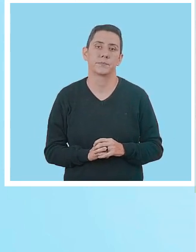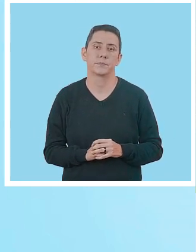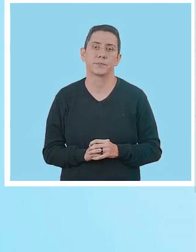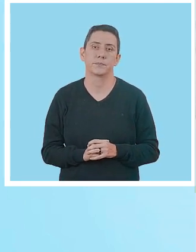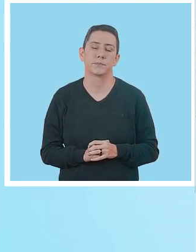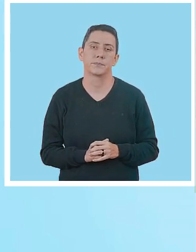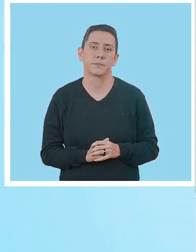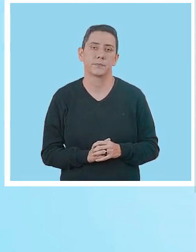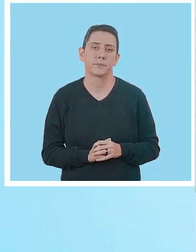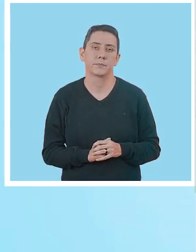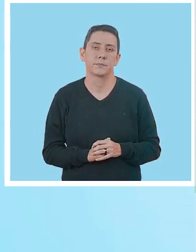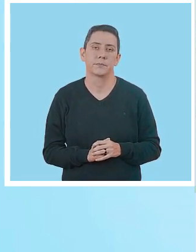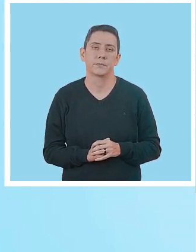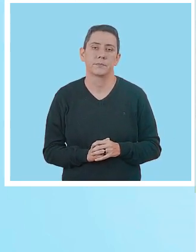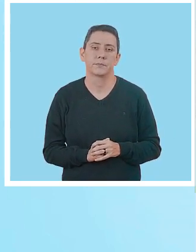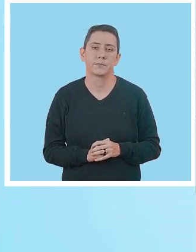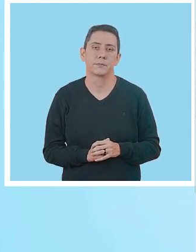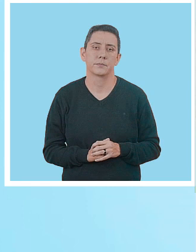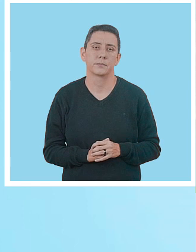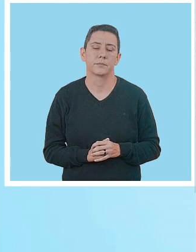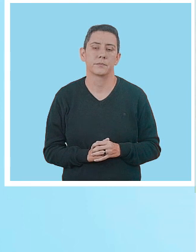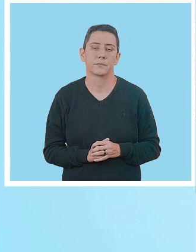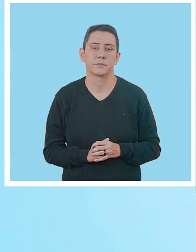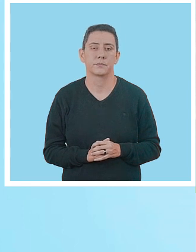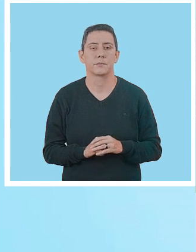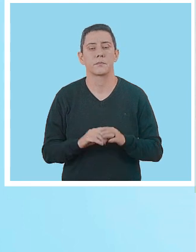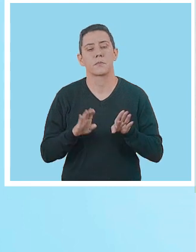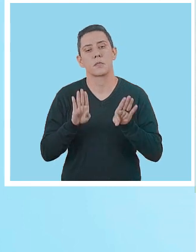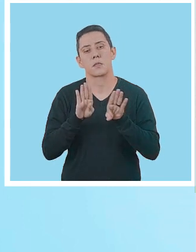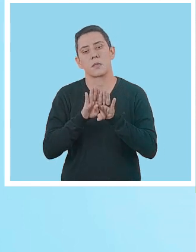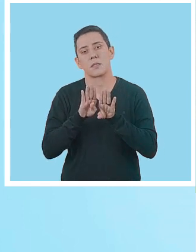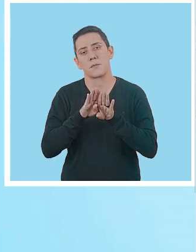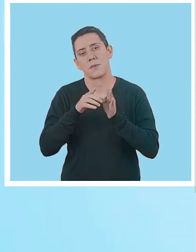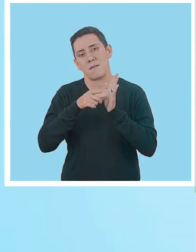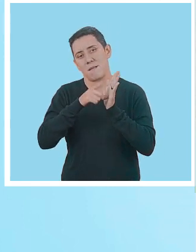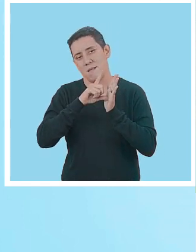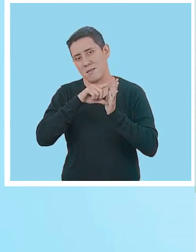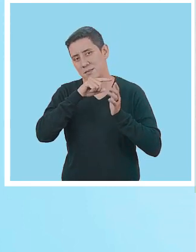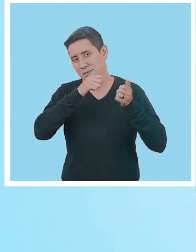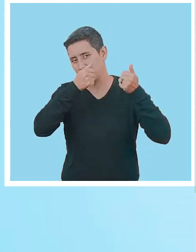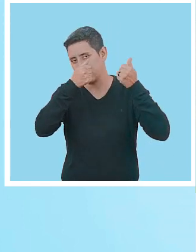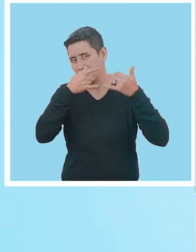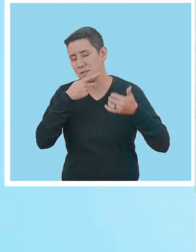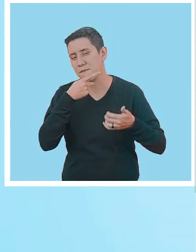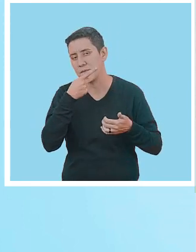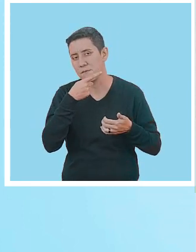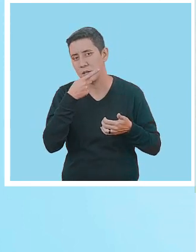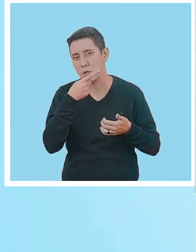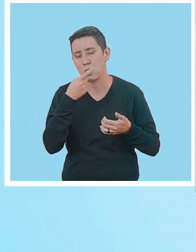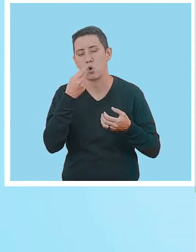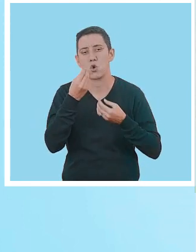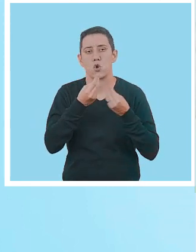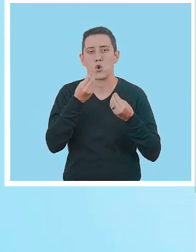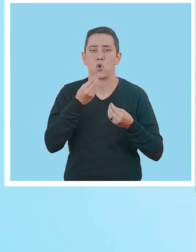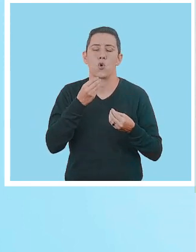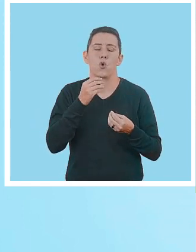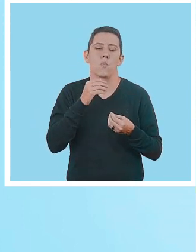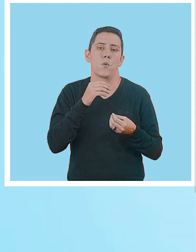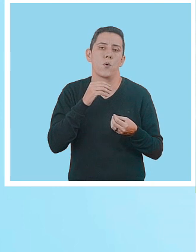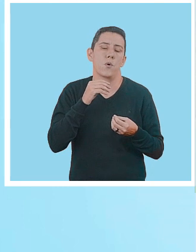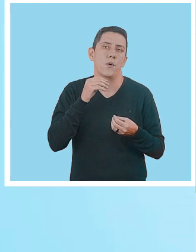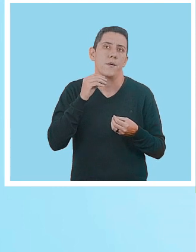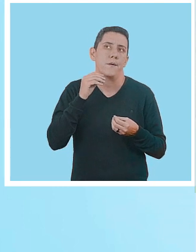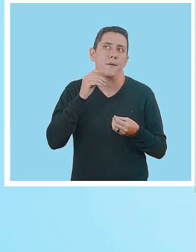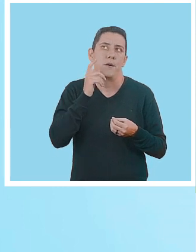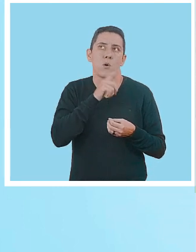o que que bom o que a gente tinha comentado agora a pouco eu comentei sobre gerar crédito exportar energia